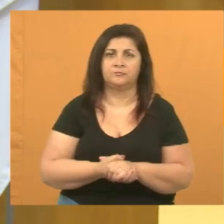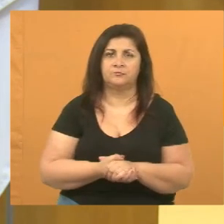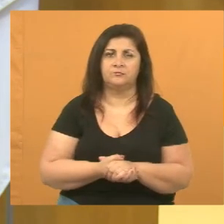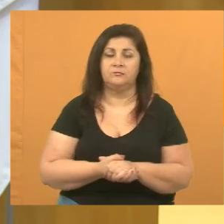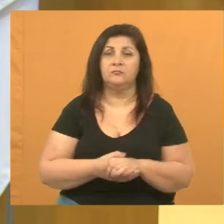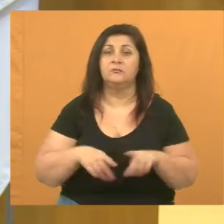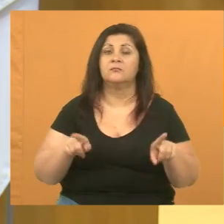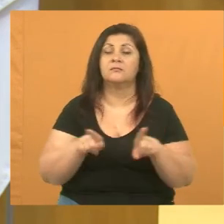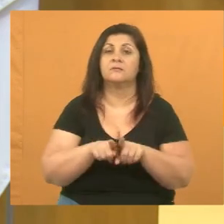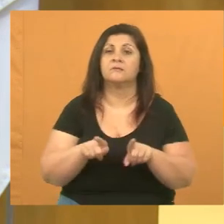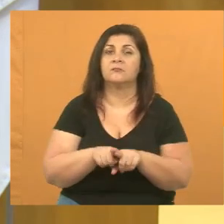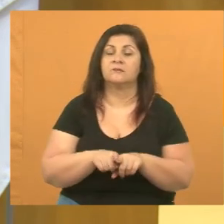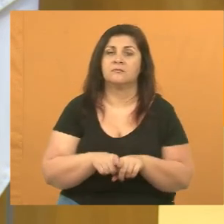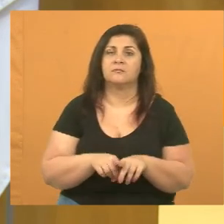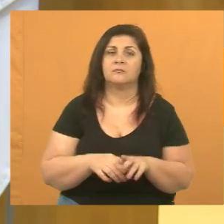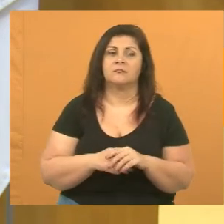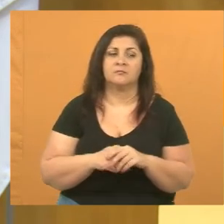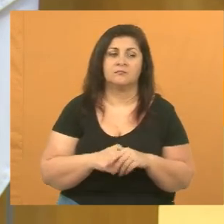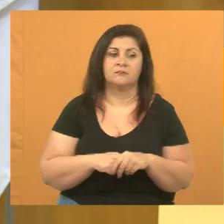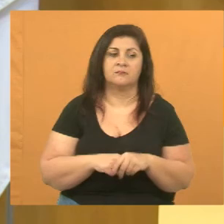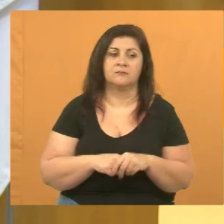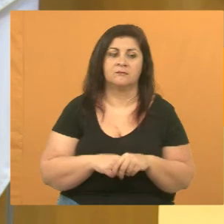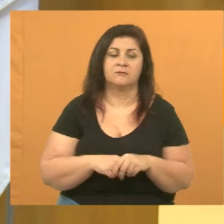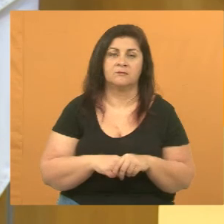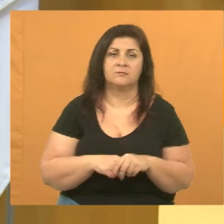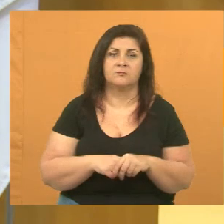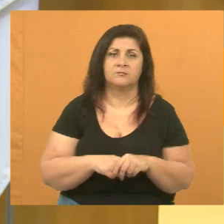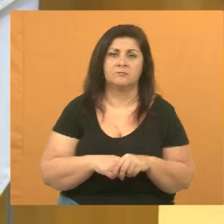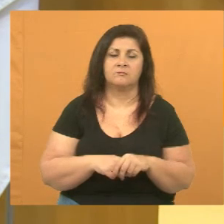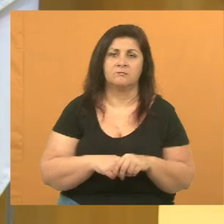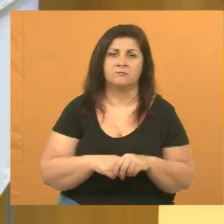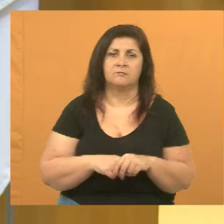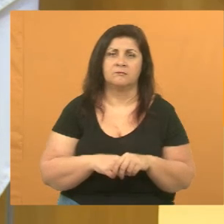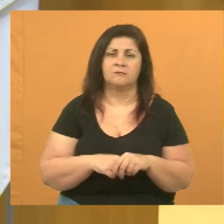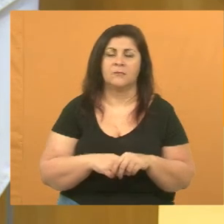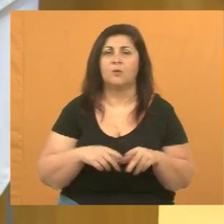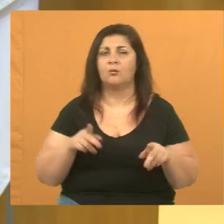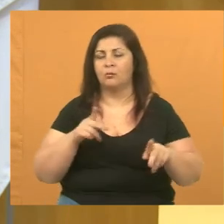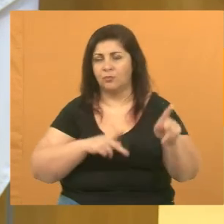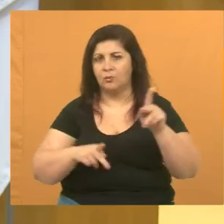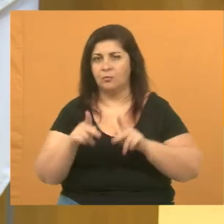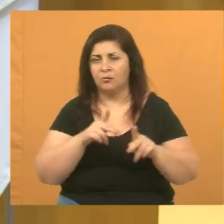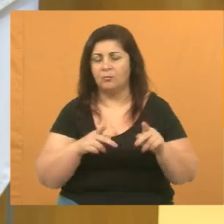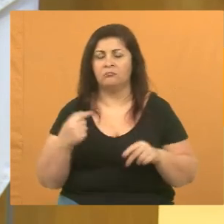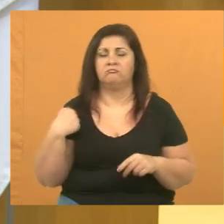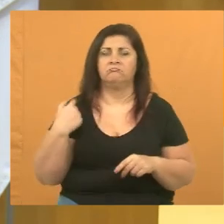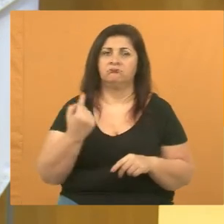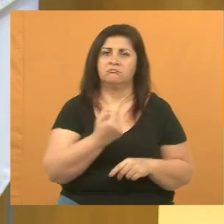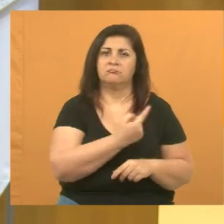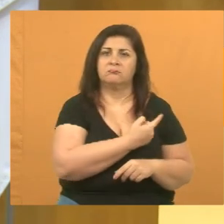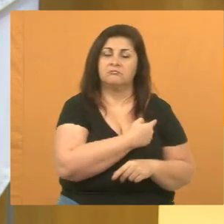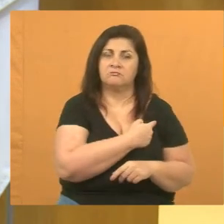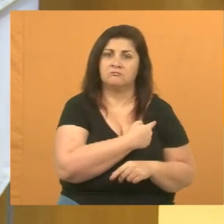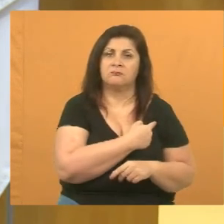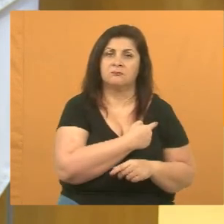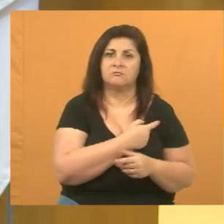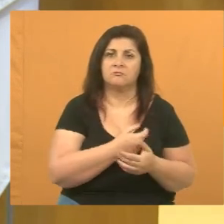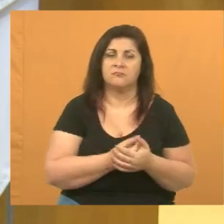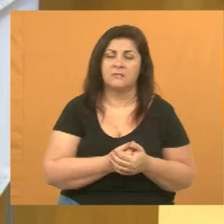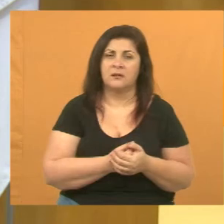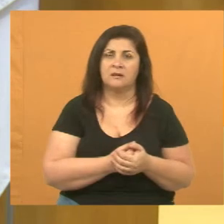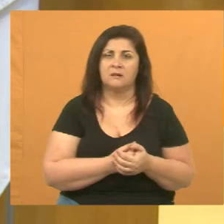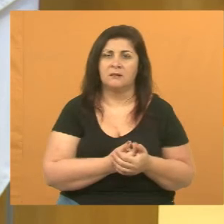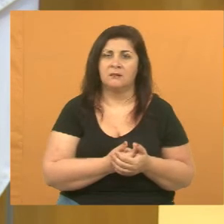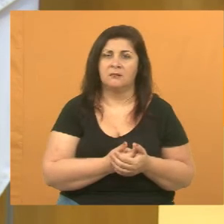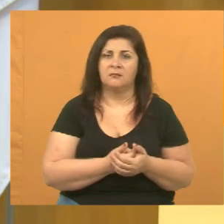e ao mesmo tempo, para nós, população, para nós, a gente